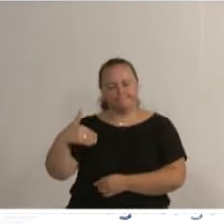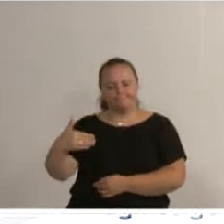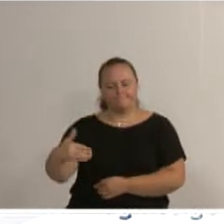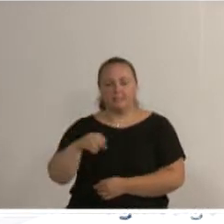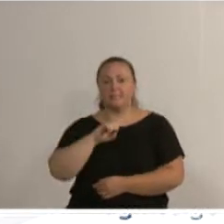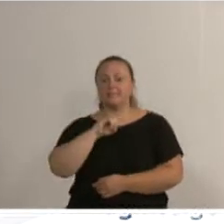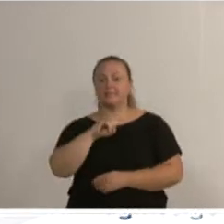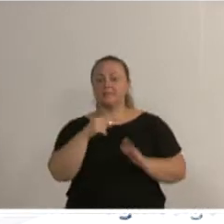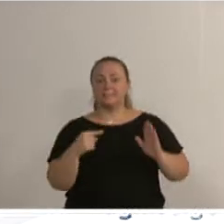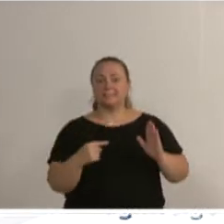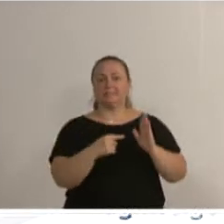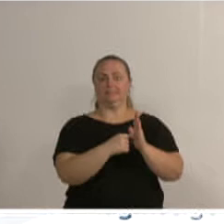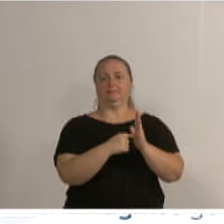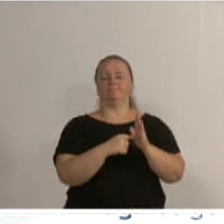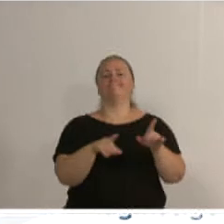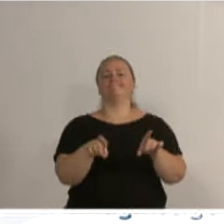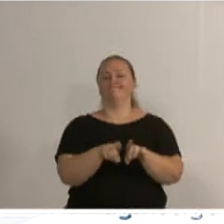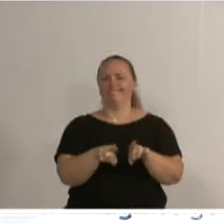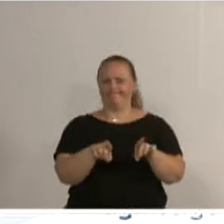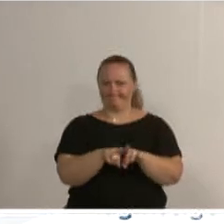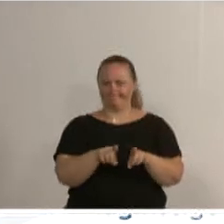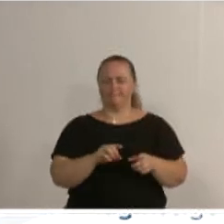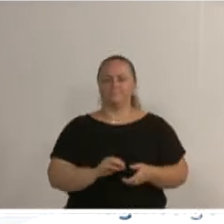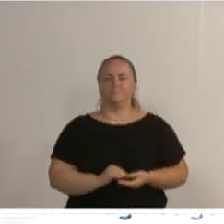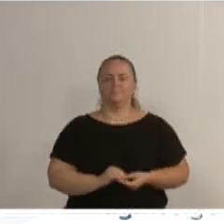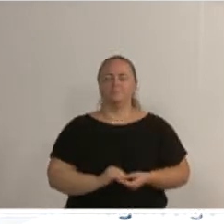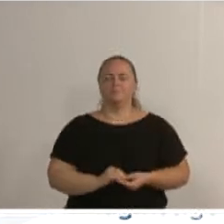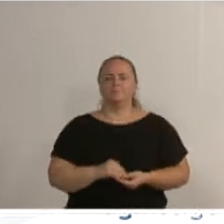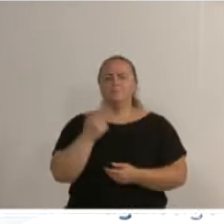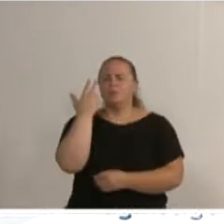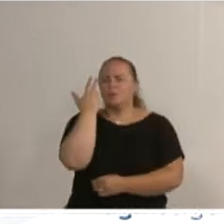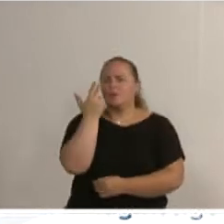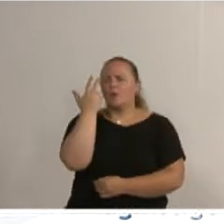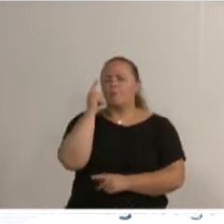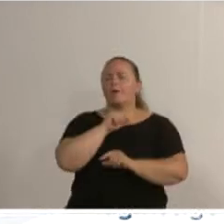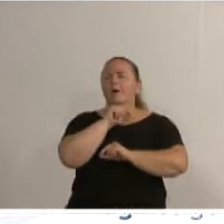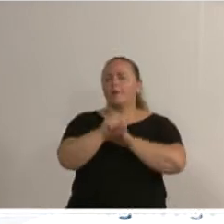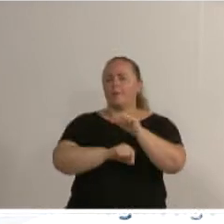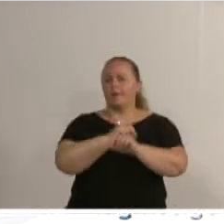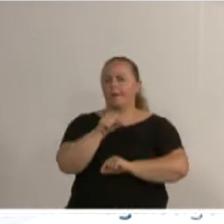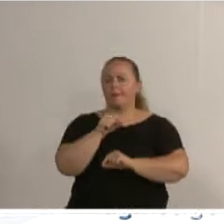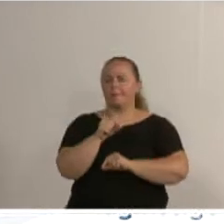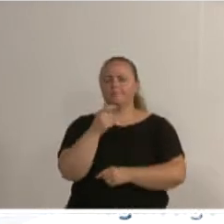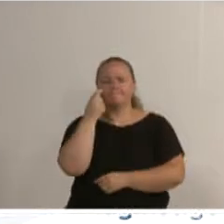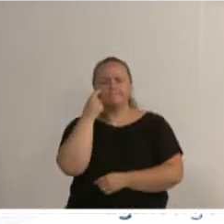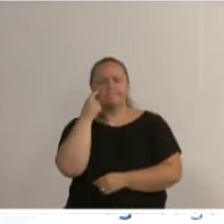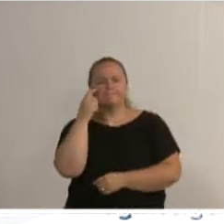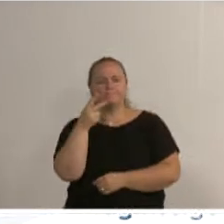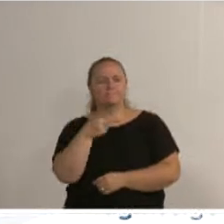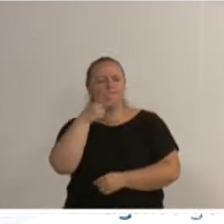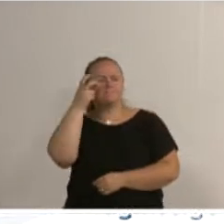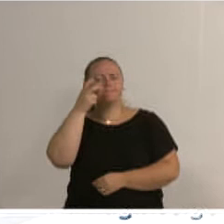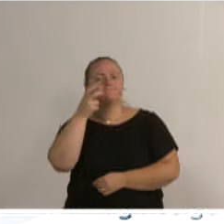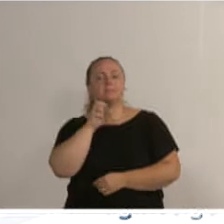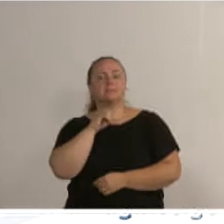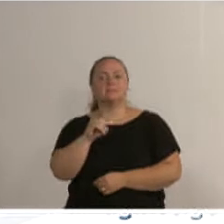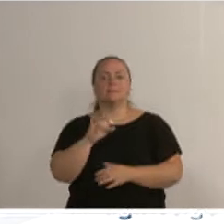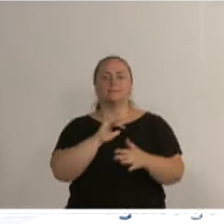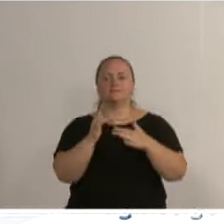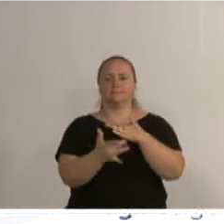denúncia. Essas denúncias, elas vêm, normalmente nós captamos as reclamações através das redes sociais,